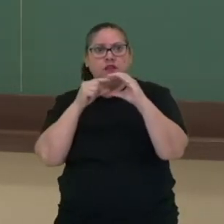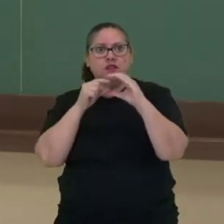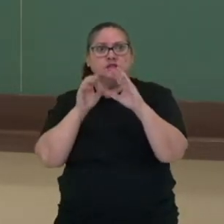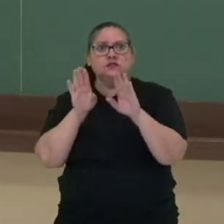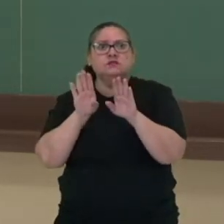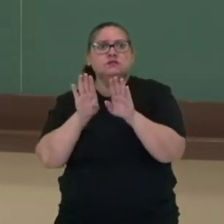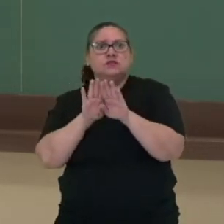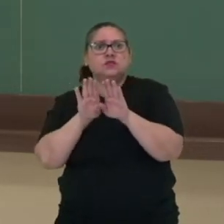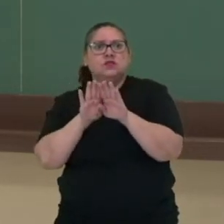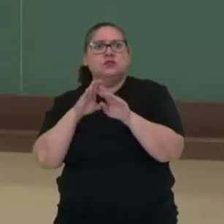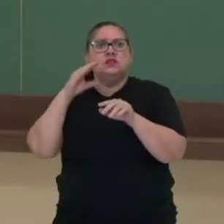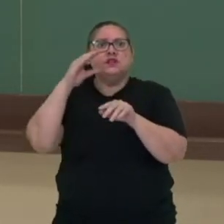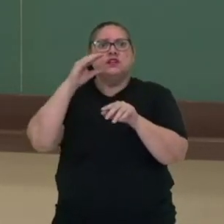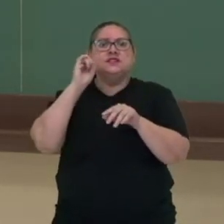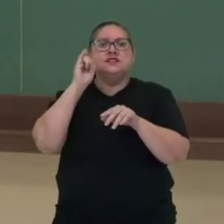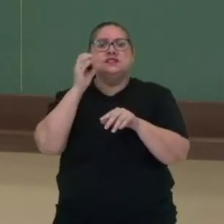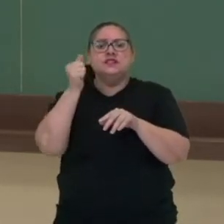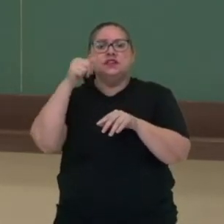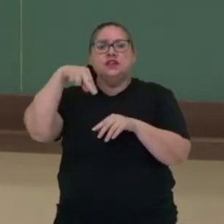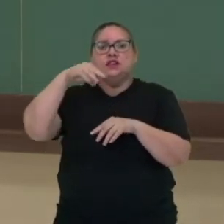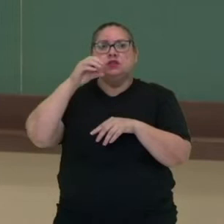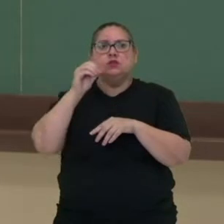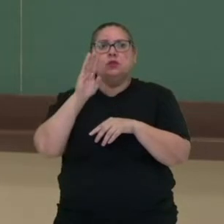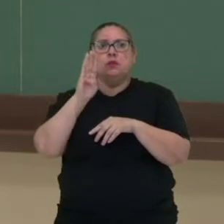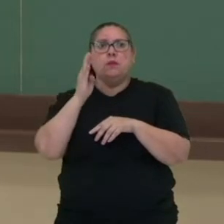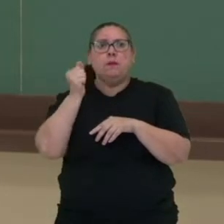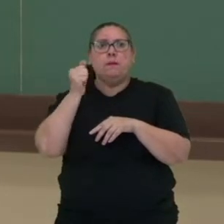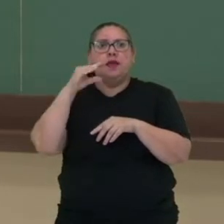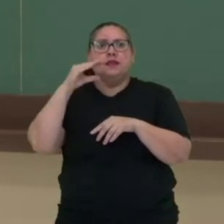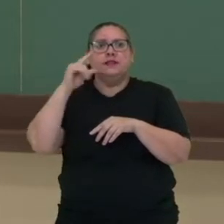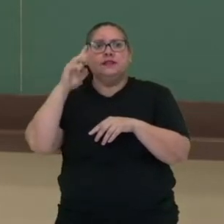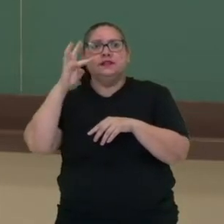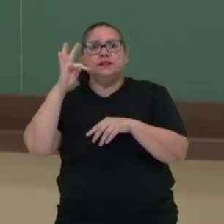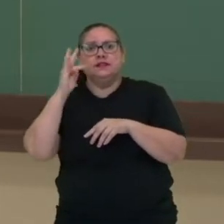as cianobactérias, que são organismos